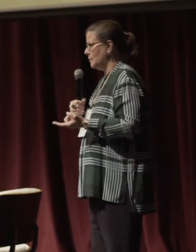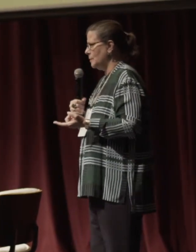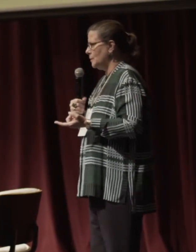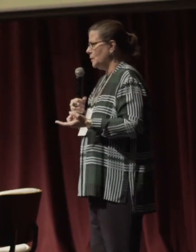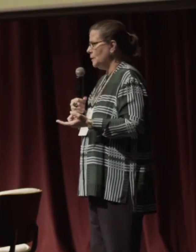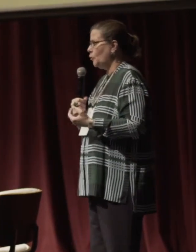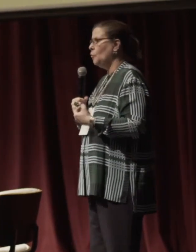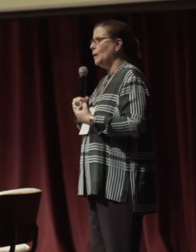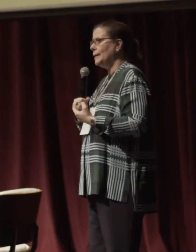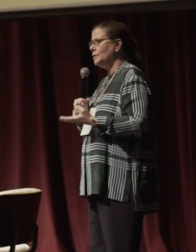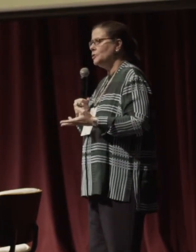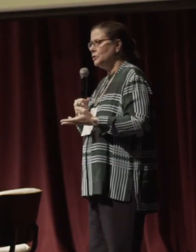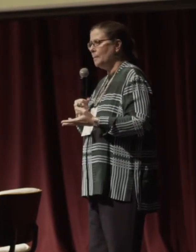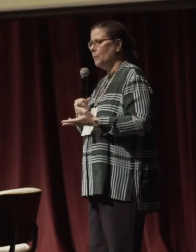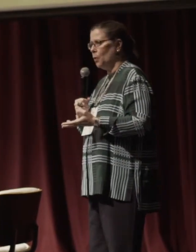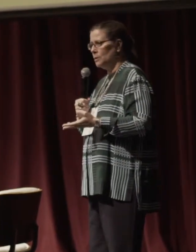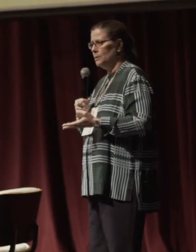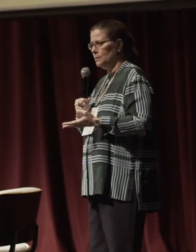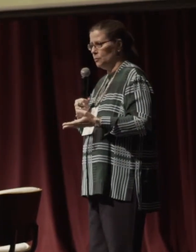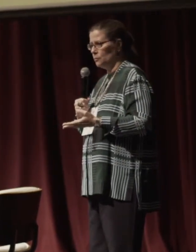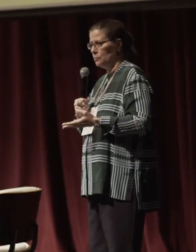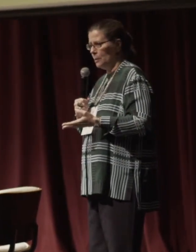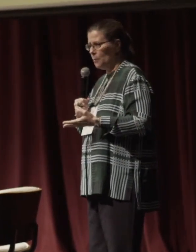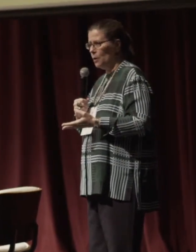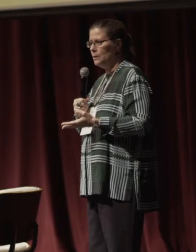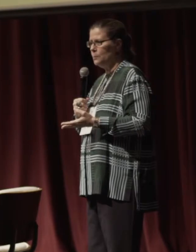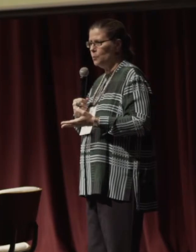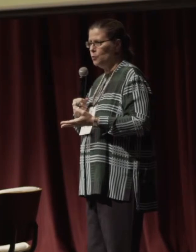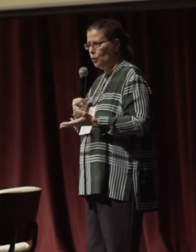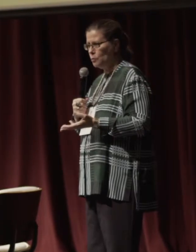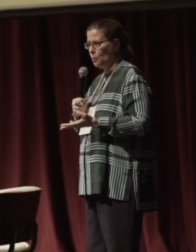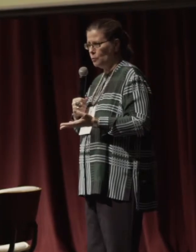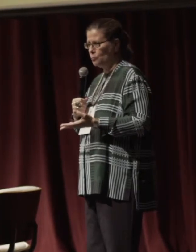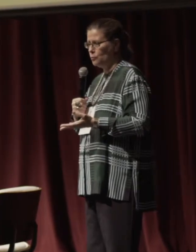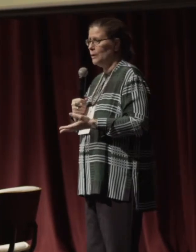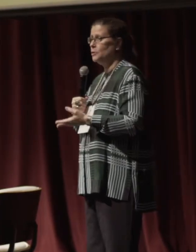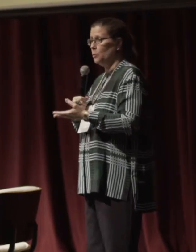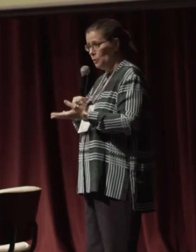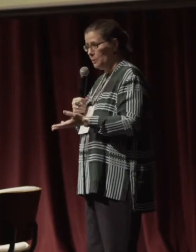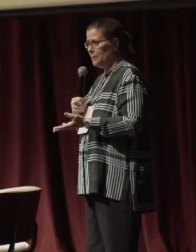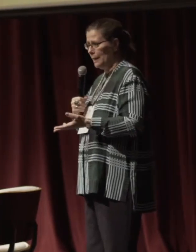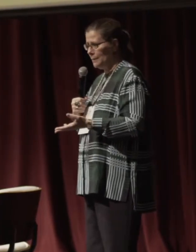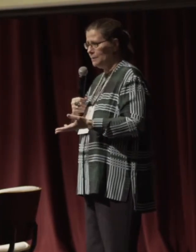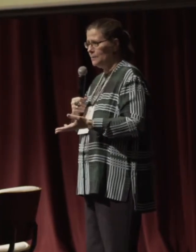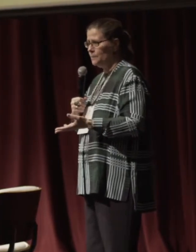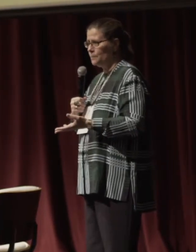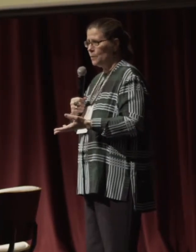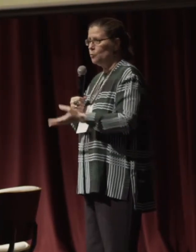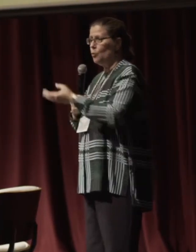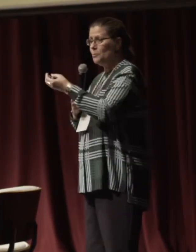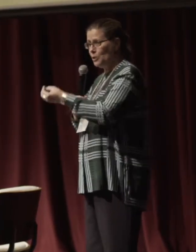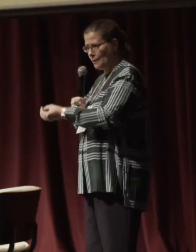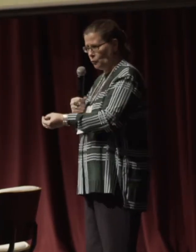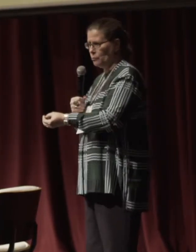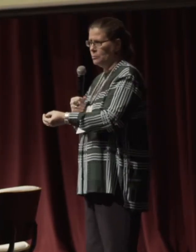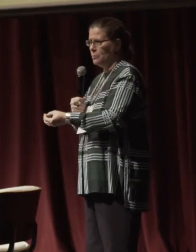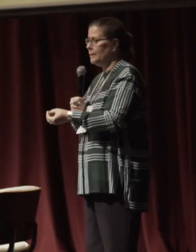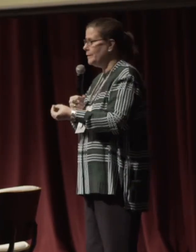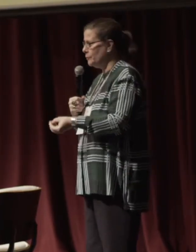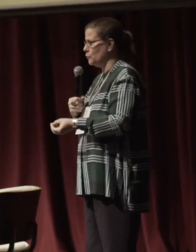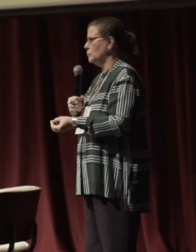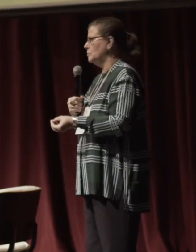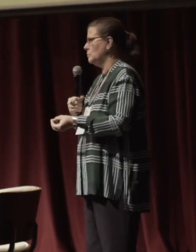aqui. E como é que a gente aborda isso? Aborda por 2 pontos. Um é a disponibilidade do